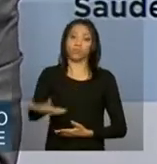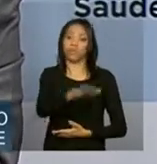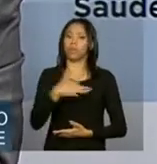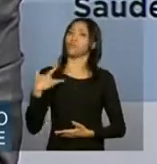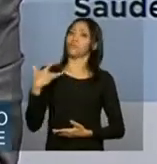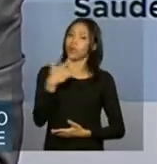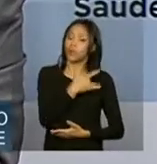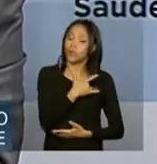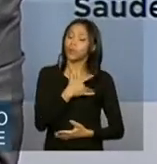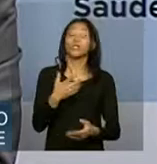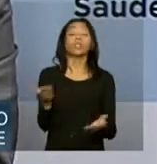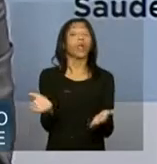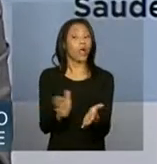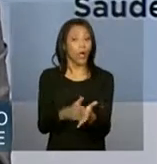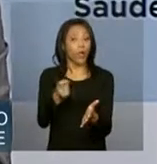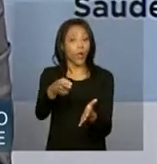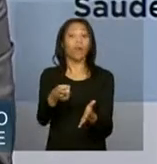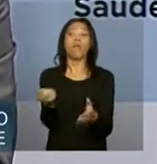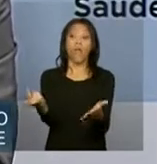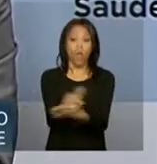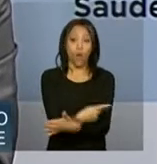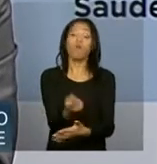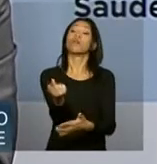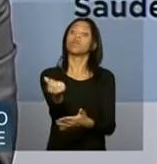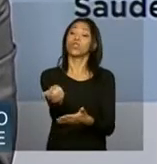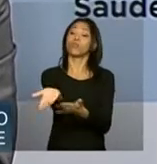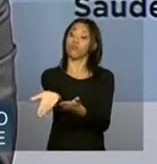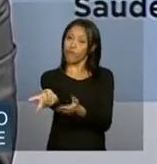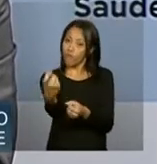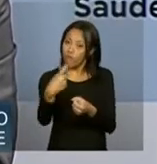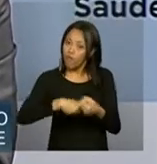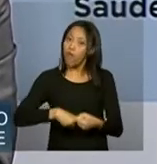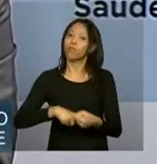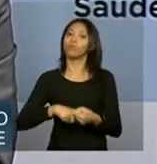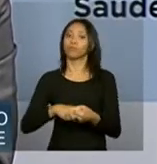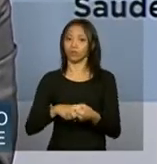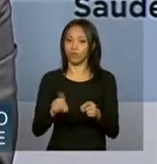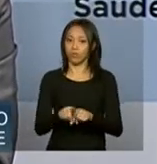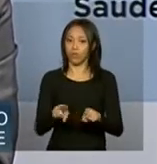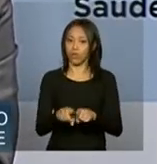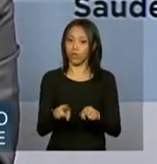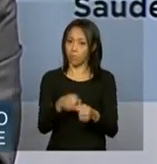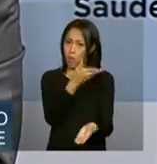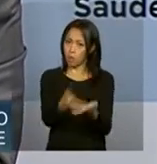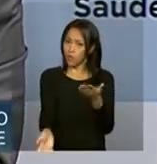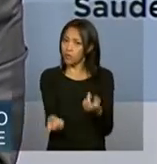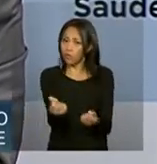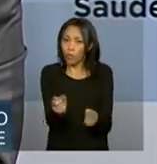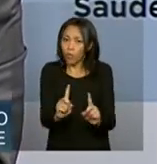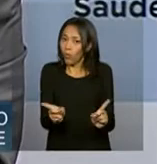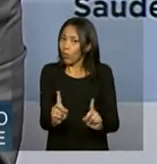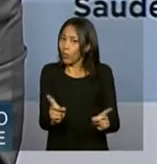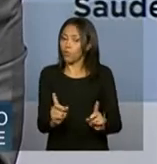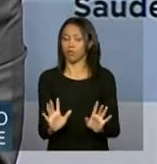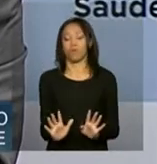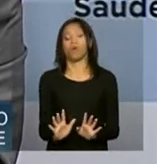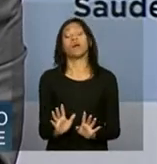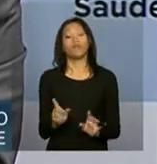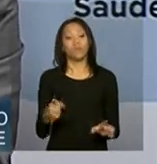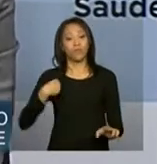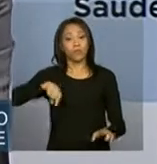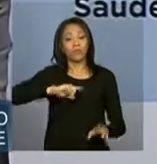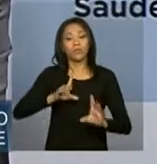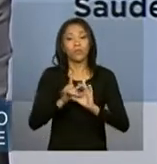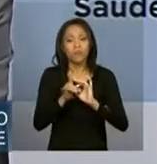e ressarcimento, recuperação de recursos ao Ministério da Saúde. E isso permite também que a gente